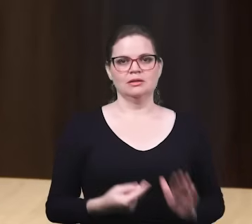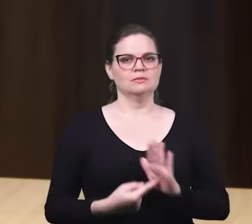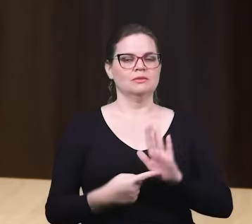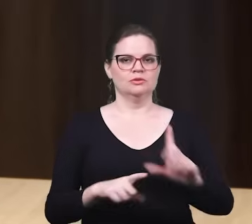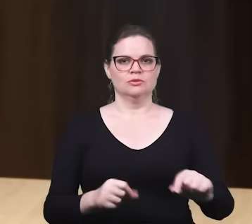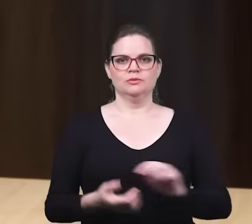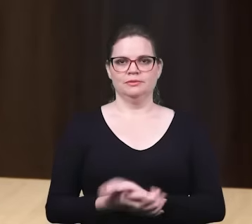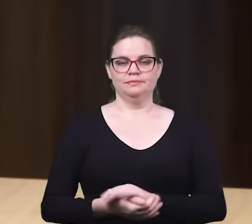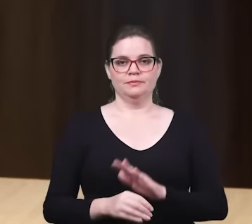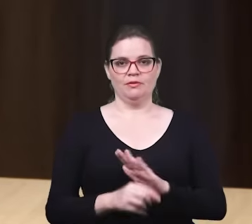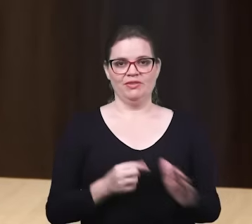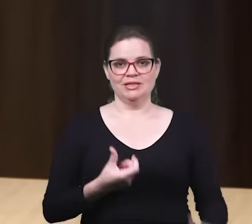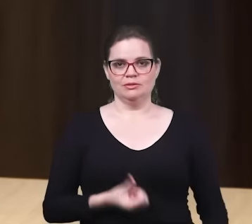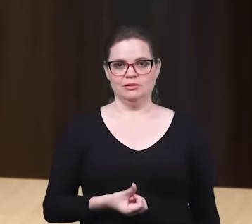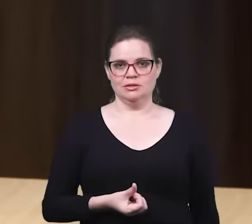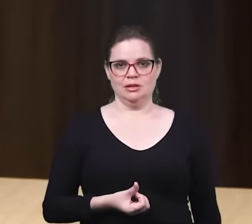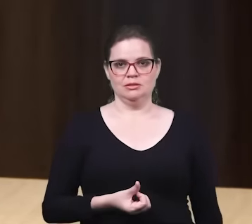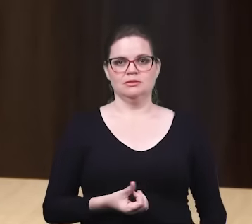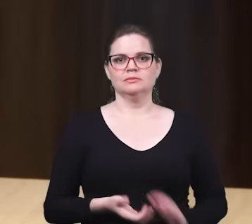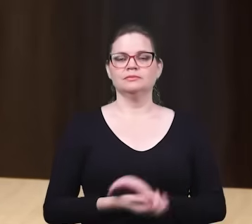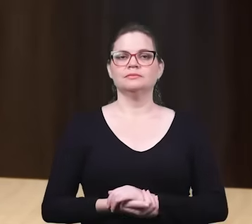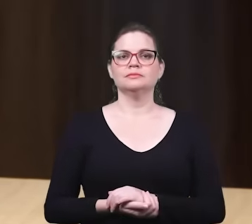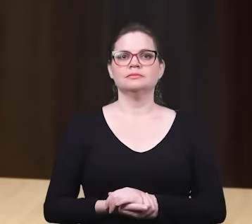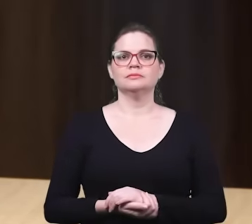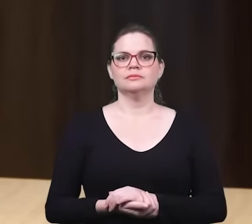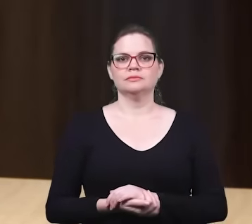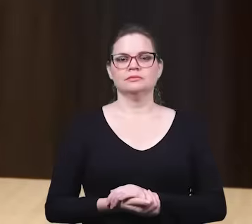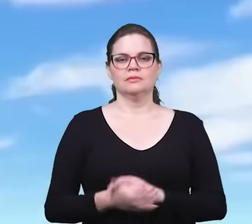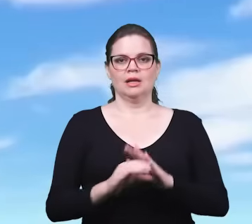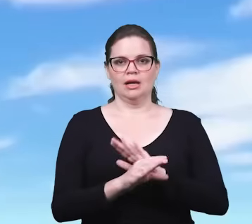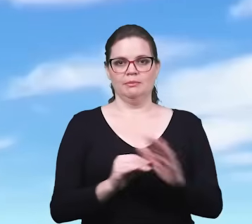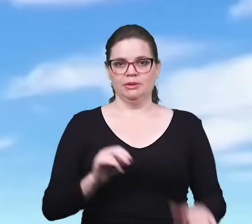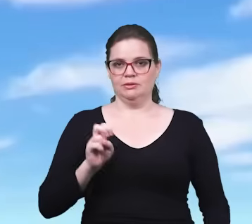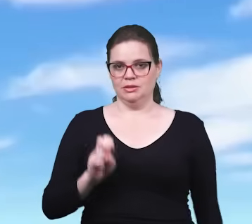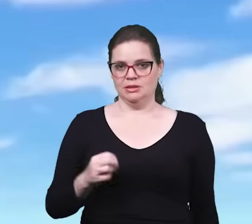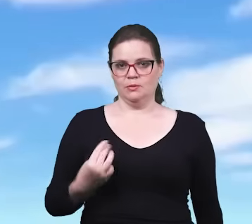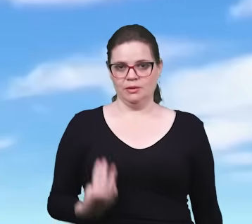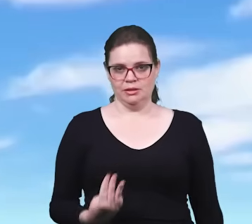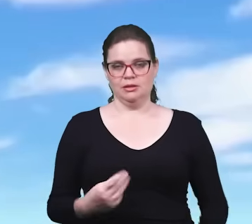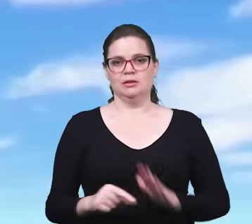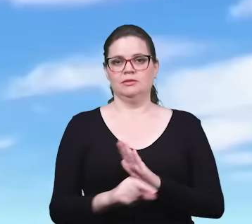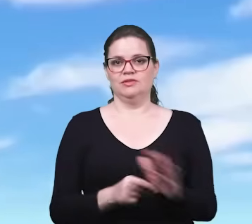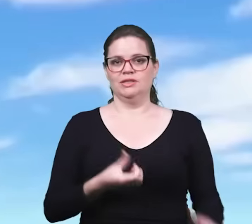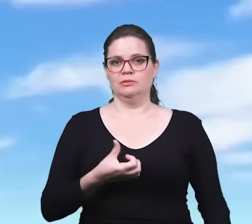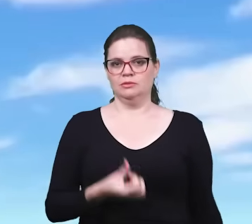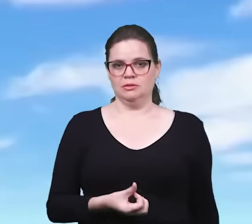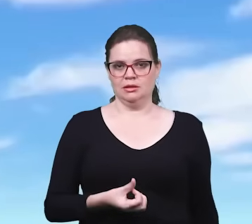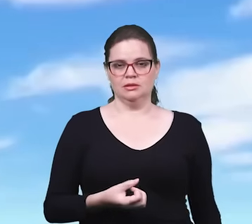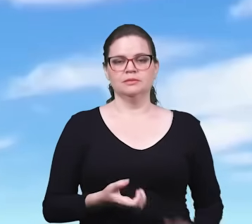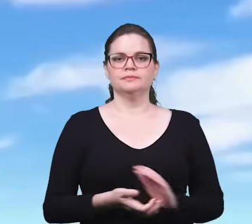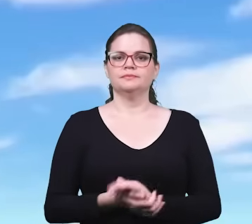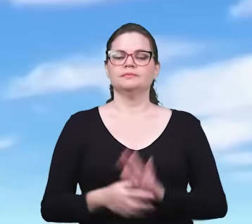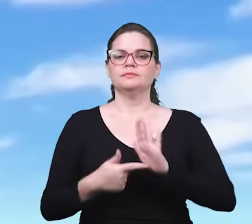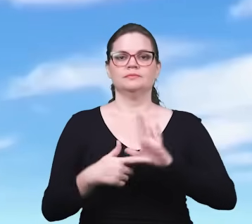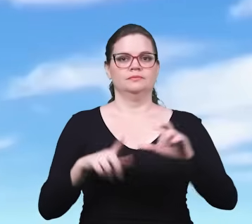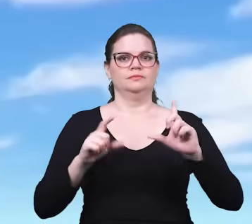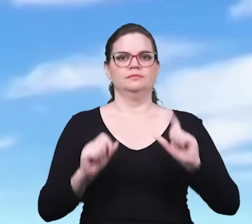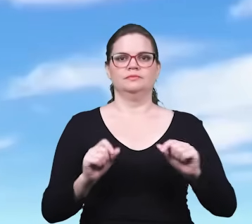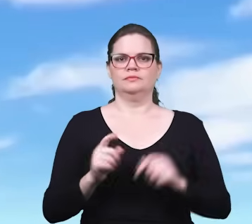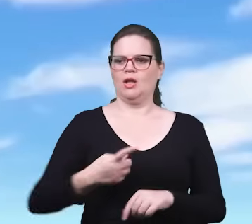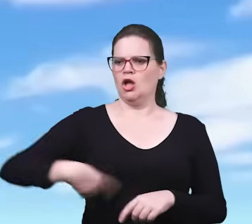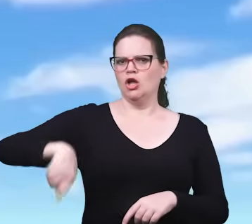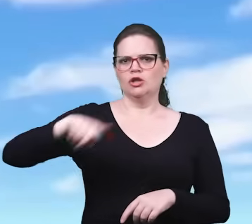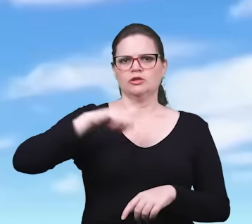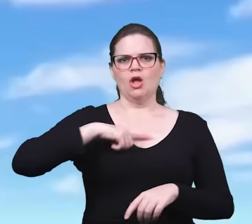diz o verso 6 do capítulo 53 de Isaías. Todos nós andávamos